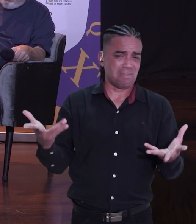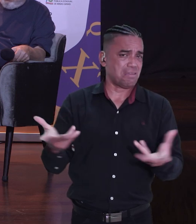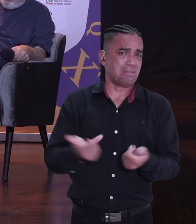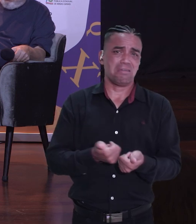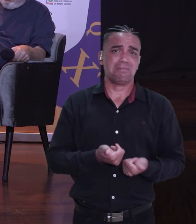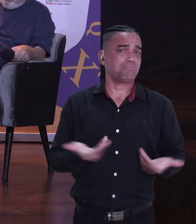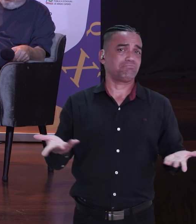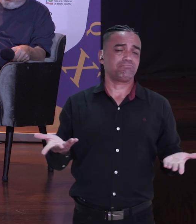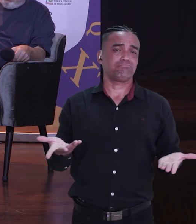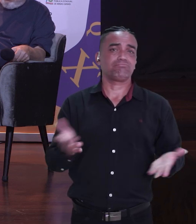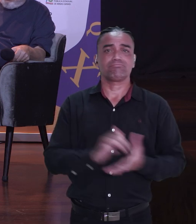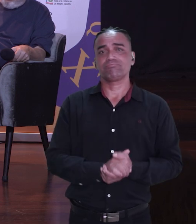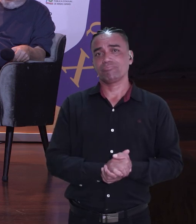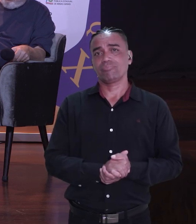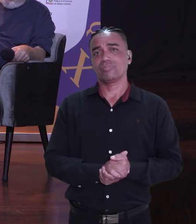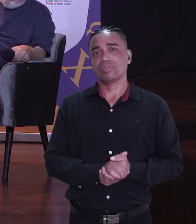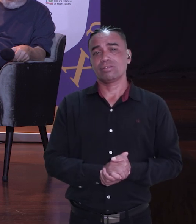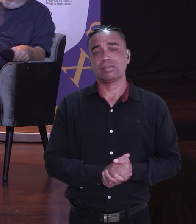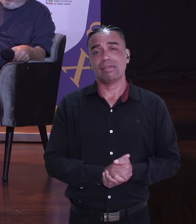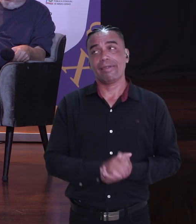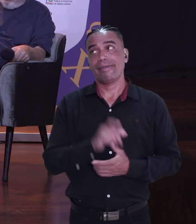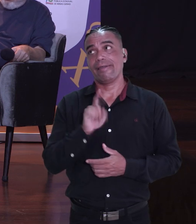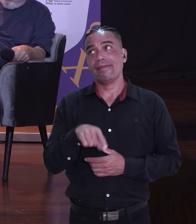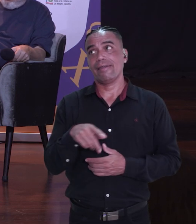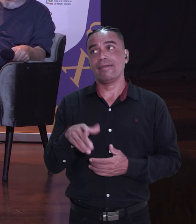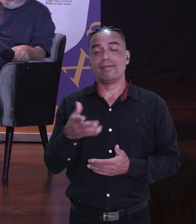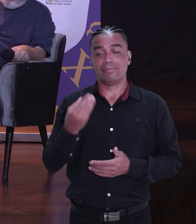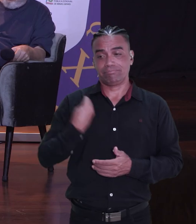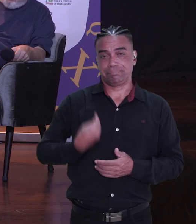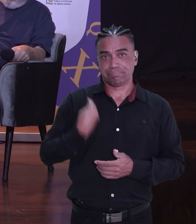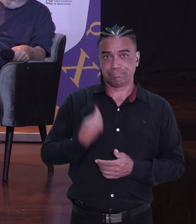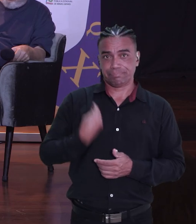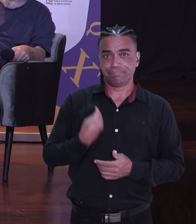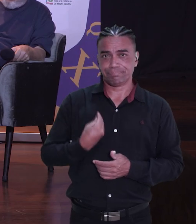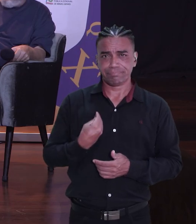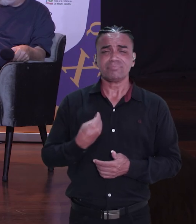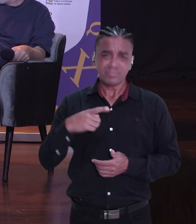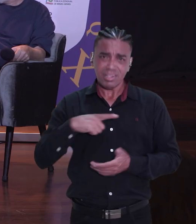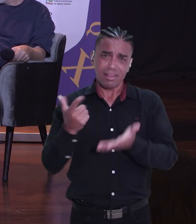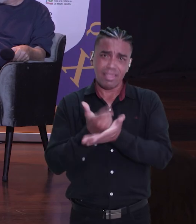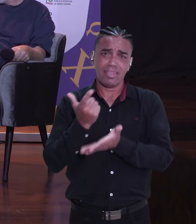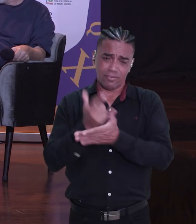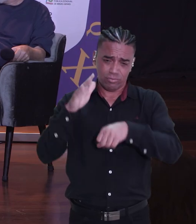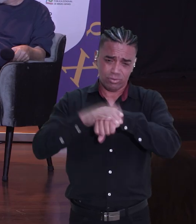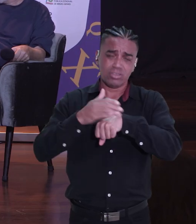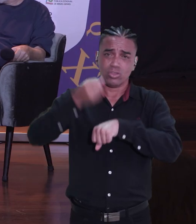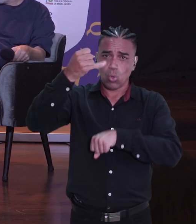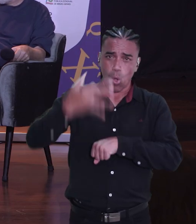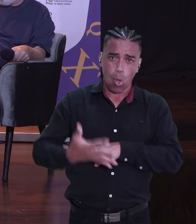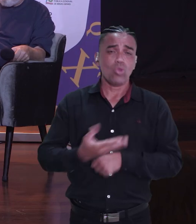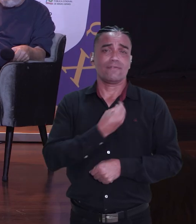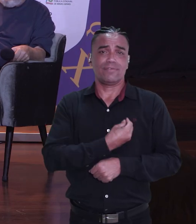feito, extraordinariamente feito, né? E a participação... Existe um livro sobre